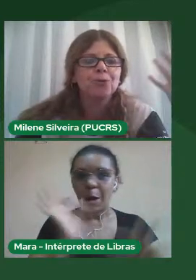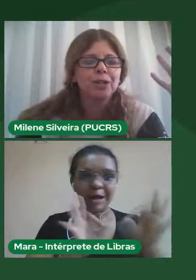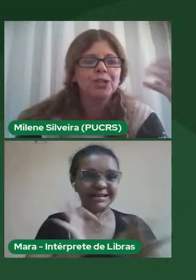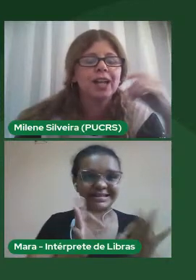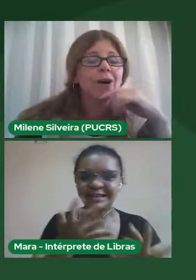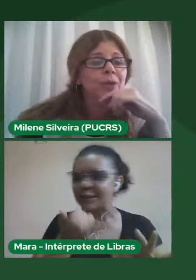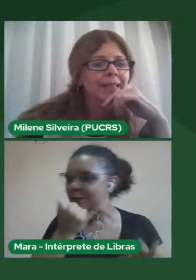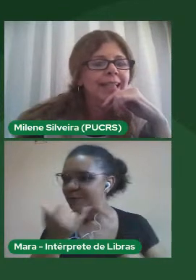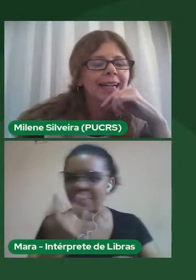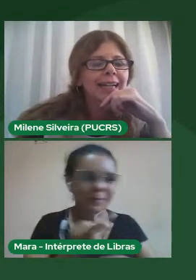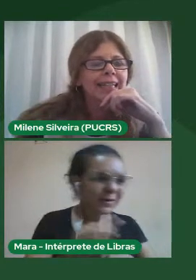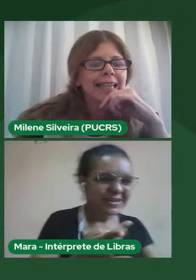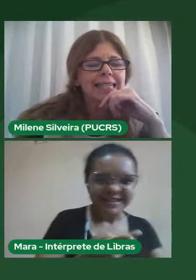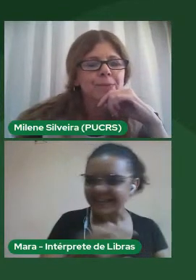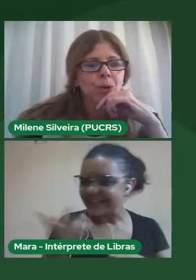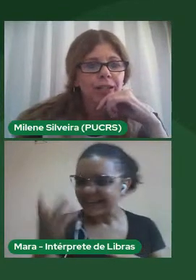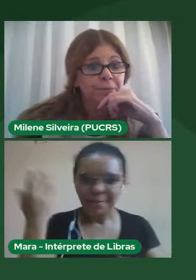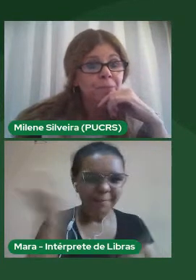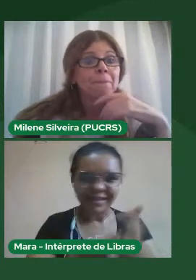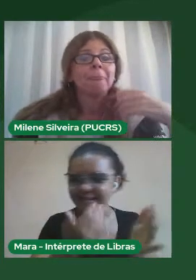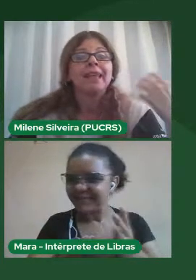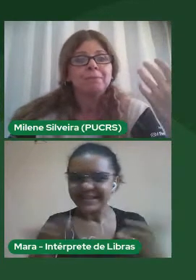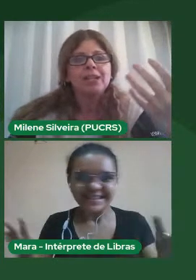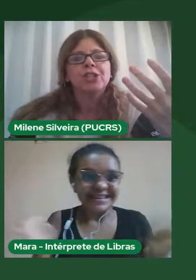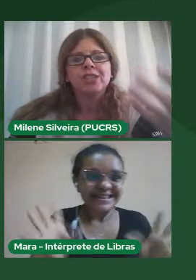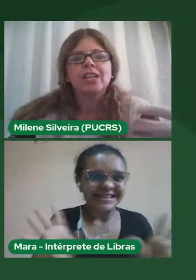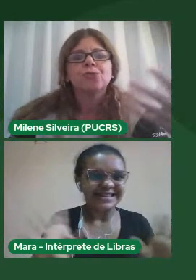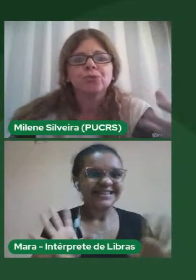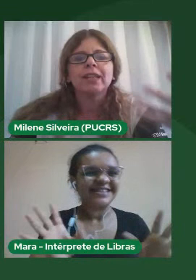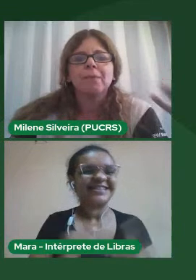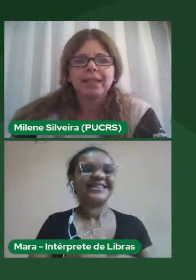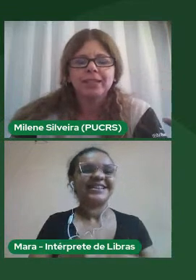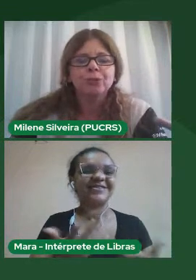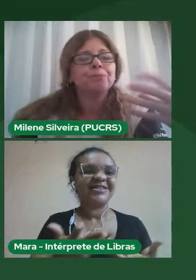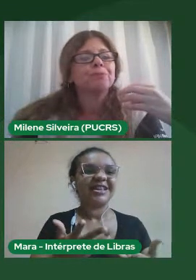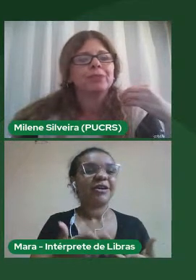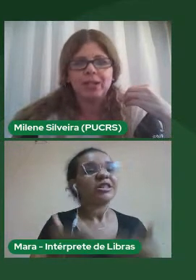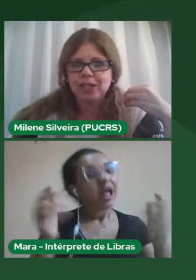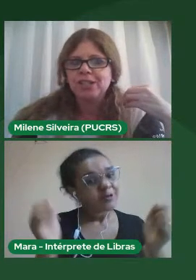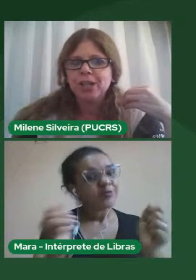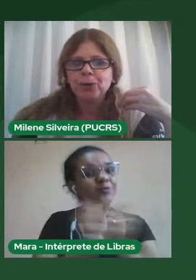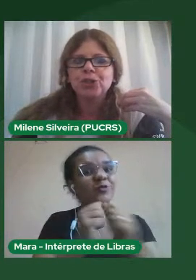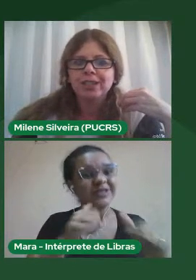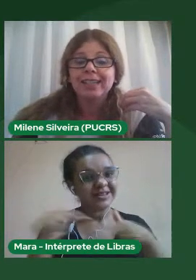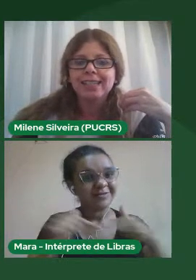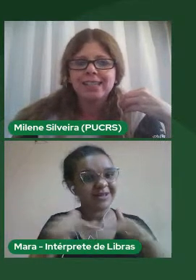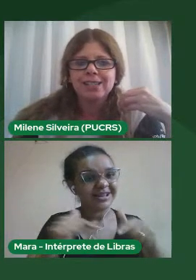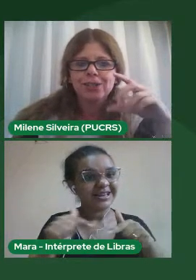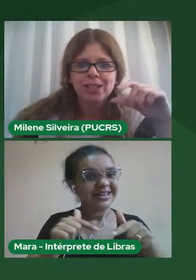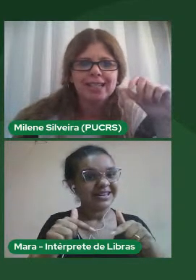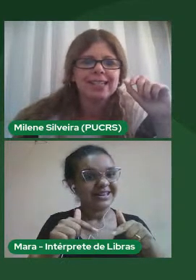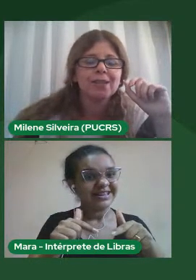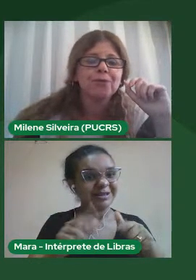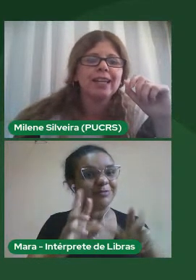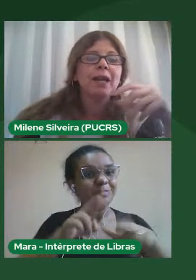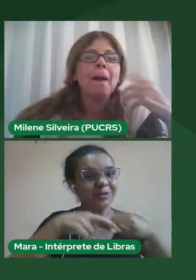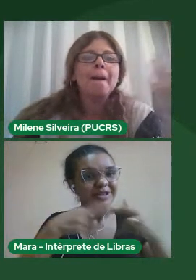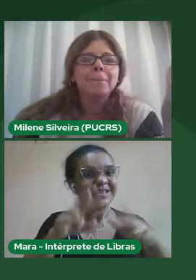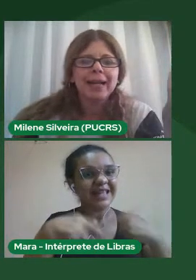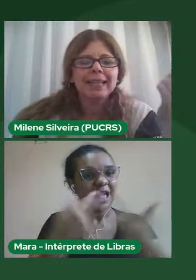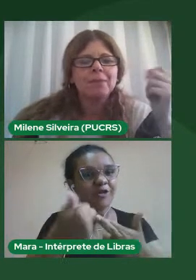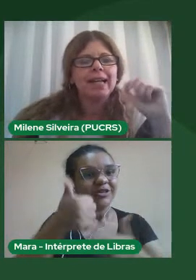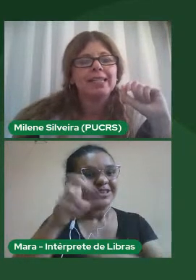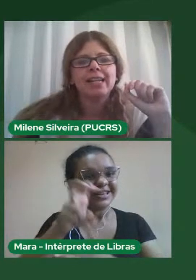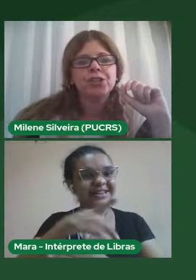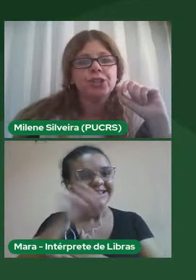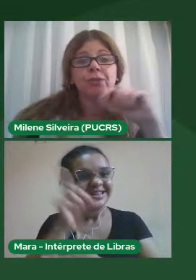pegar o livro original da Simone, para a gente estar junto trabalhando. Então, é isso que a gente se une de 15 em 15 dias na sexta-feira,